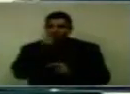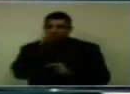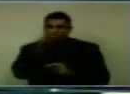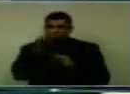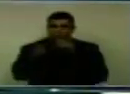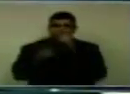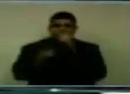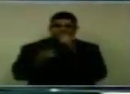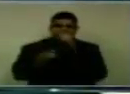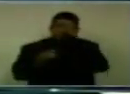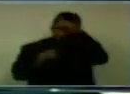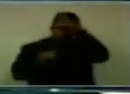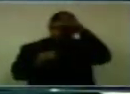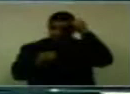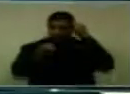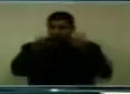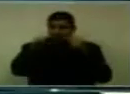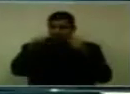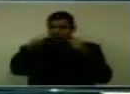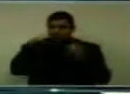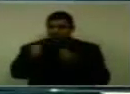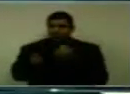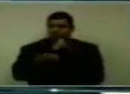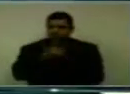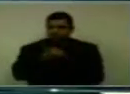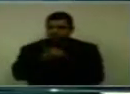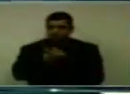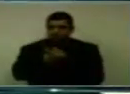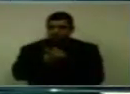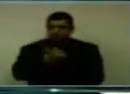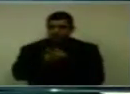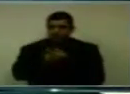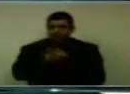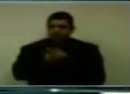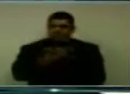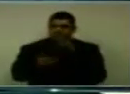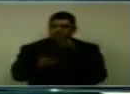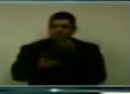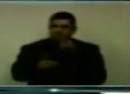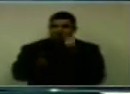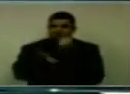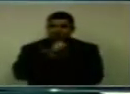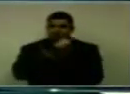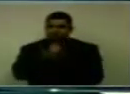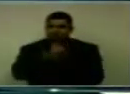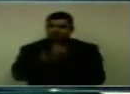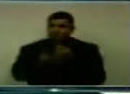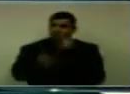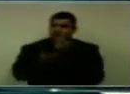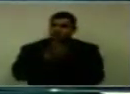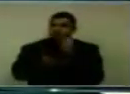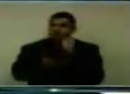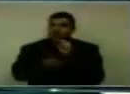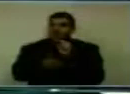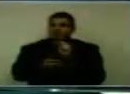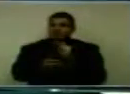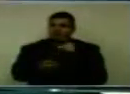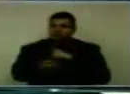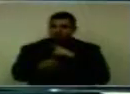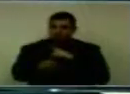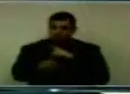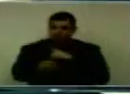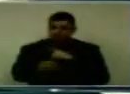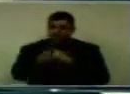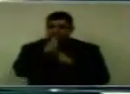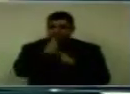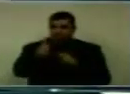quando a COSAMA foi vendida, foi dito no contrato de venda que